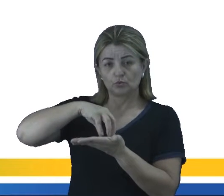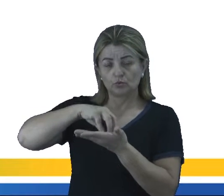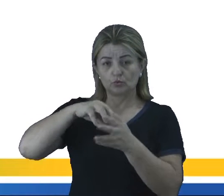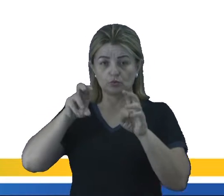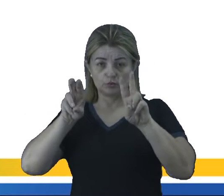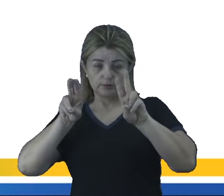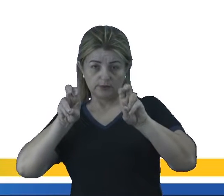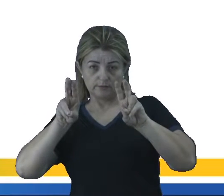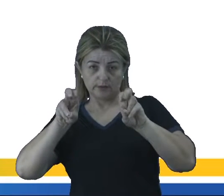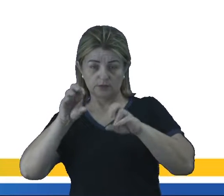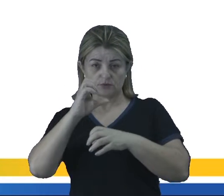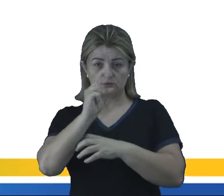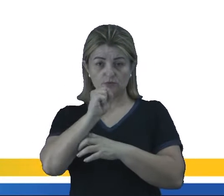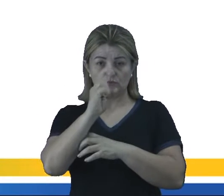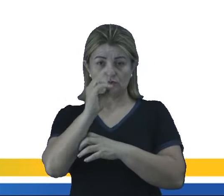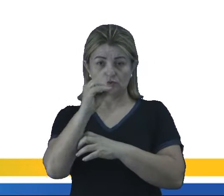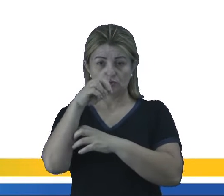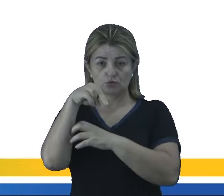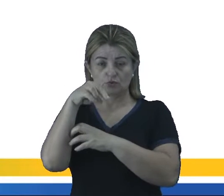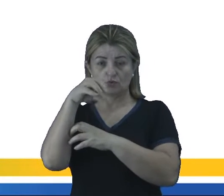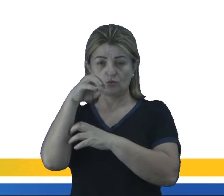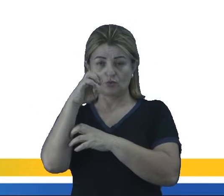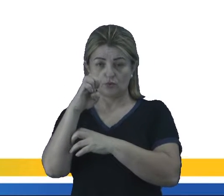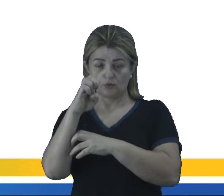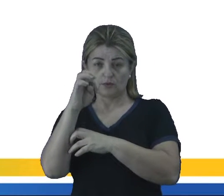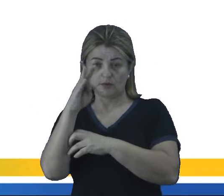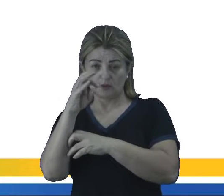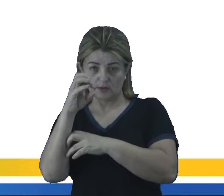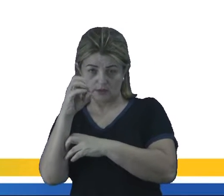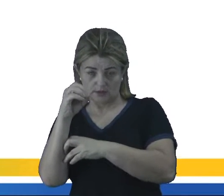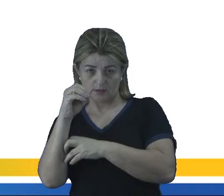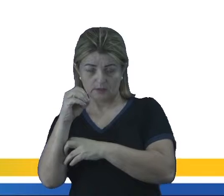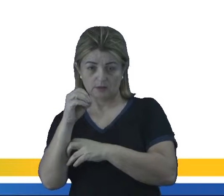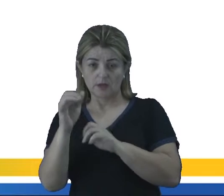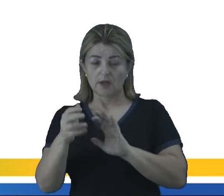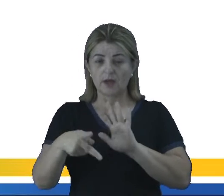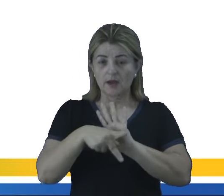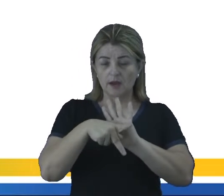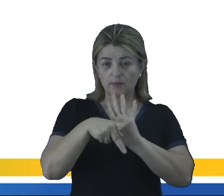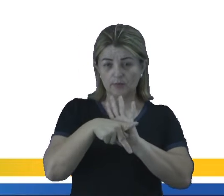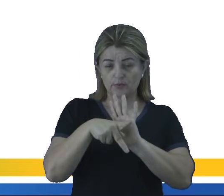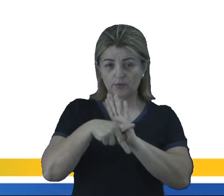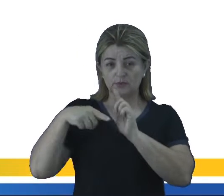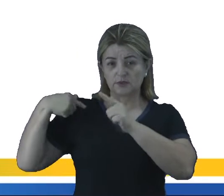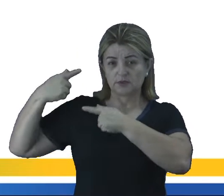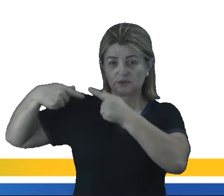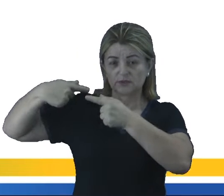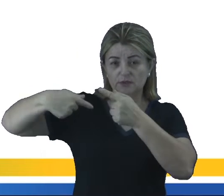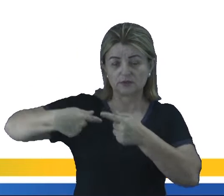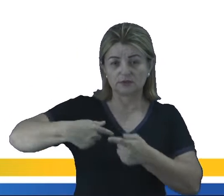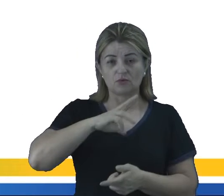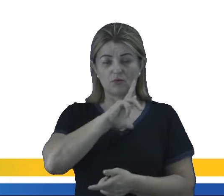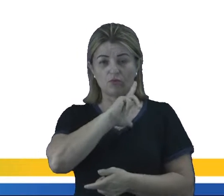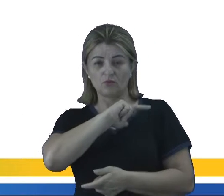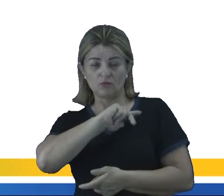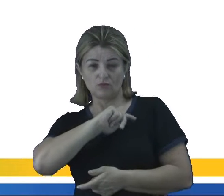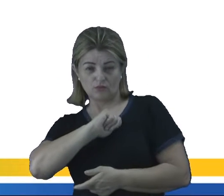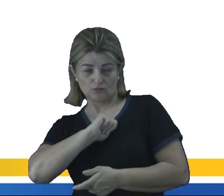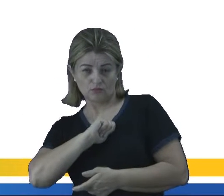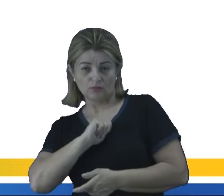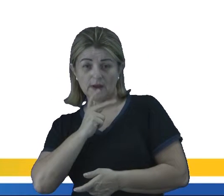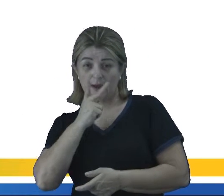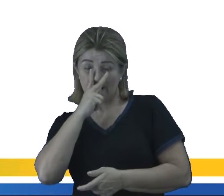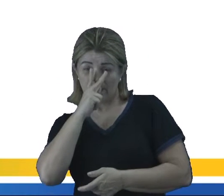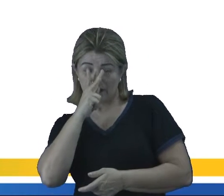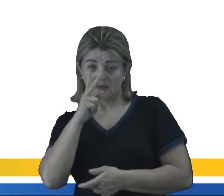sobre autores e também, claro, a prática de leitura faz muita diferença aí. Você pode fazer um processo mais ágil até